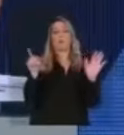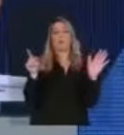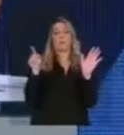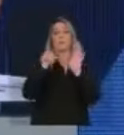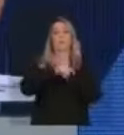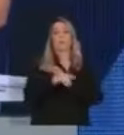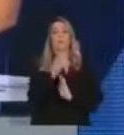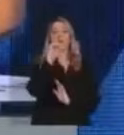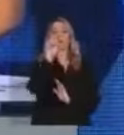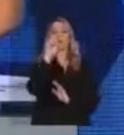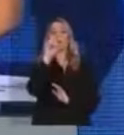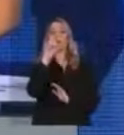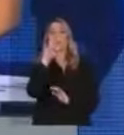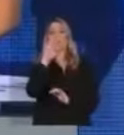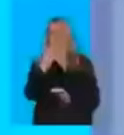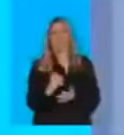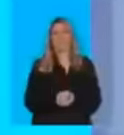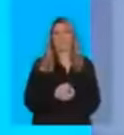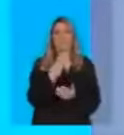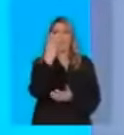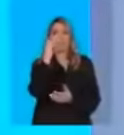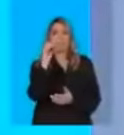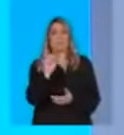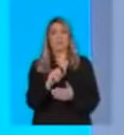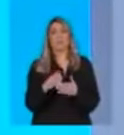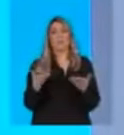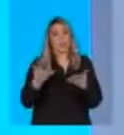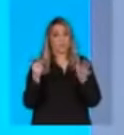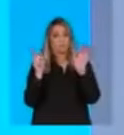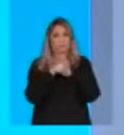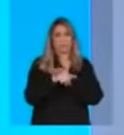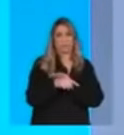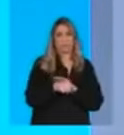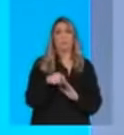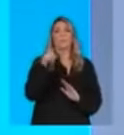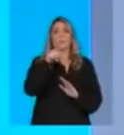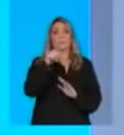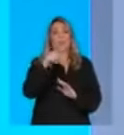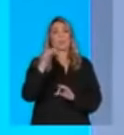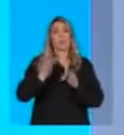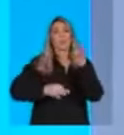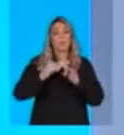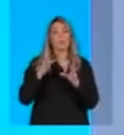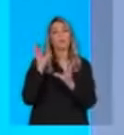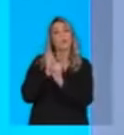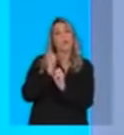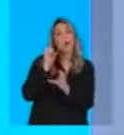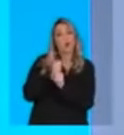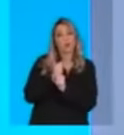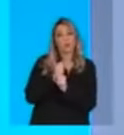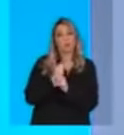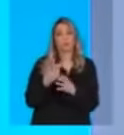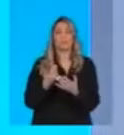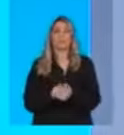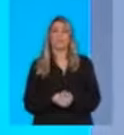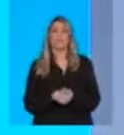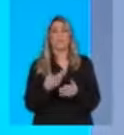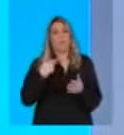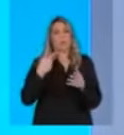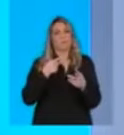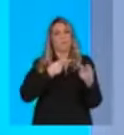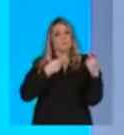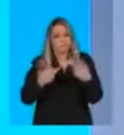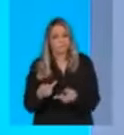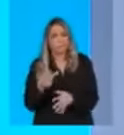o senhor tem 30 segundos então Osório eh o Tribunal de Contas do município e eu Visitei o Tribunal de Contas agora há